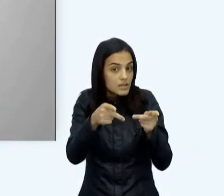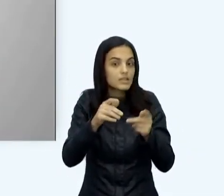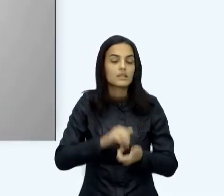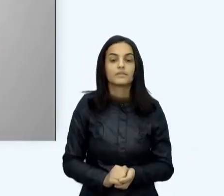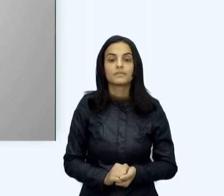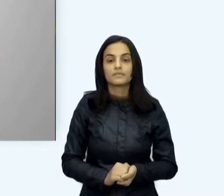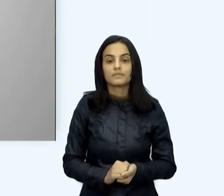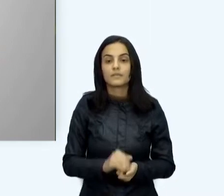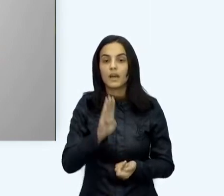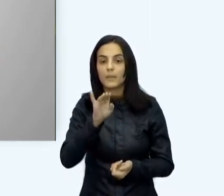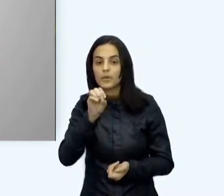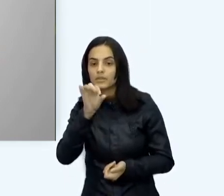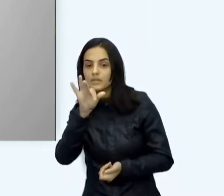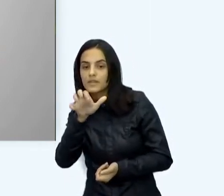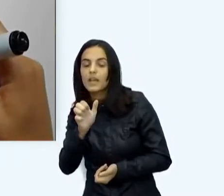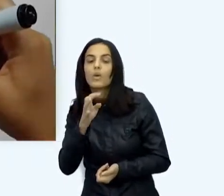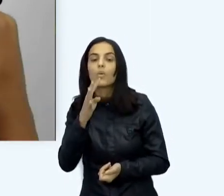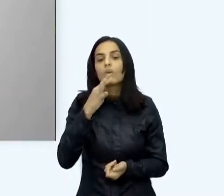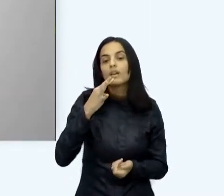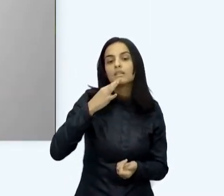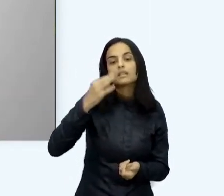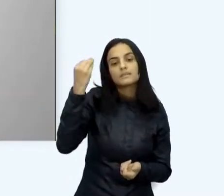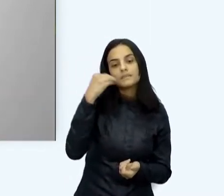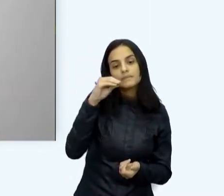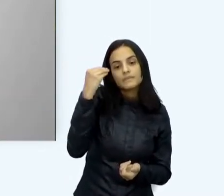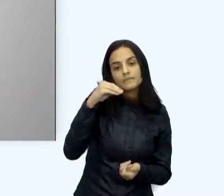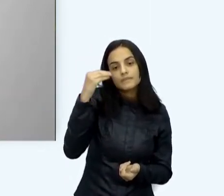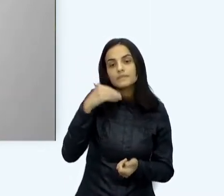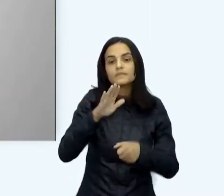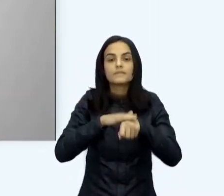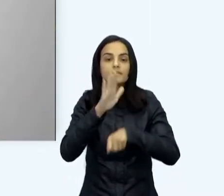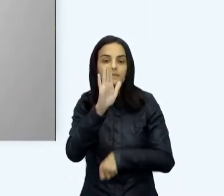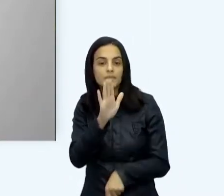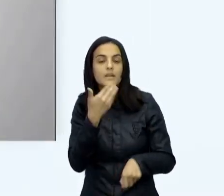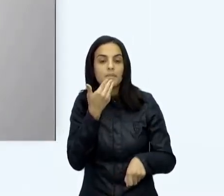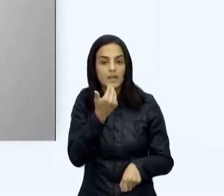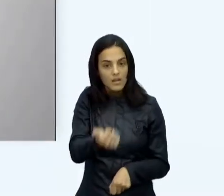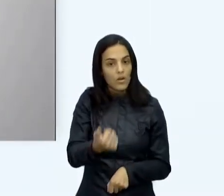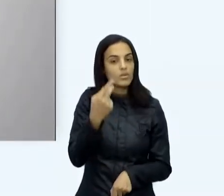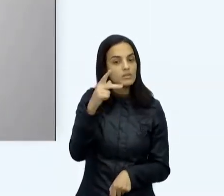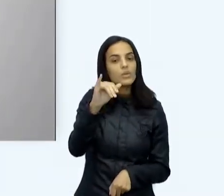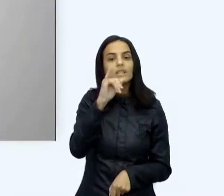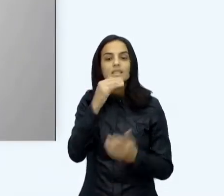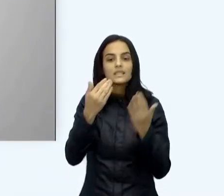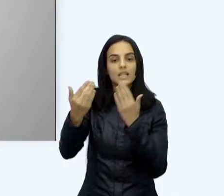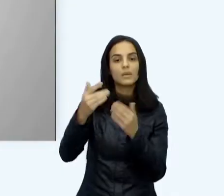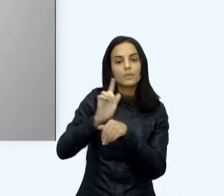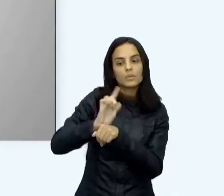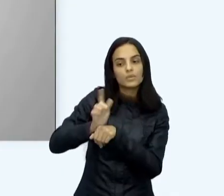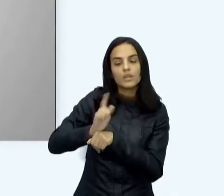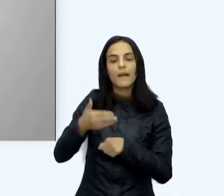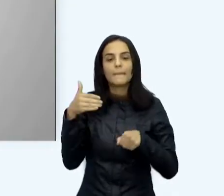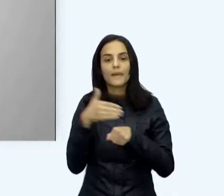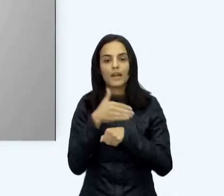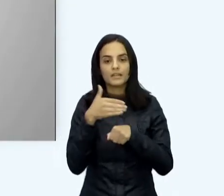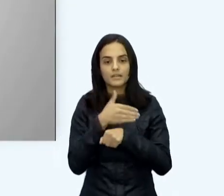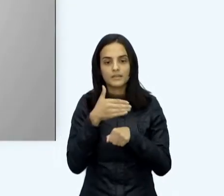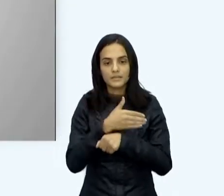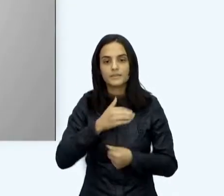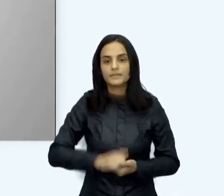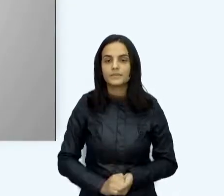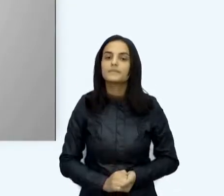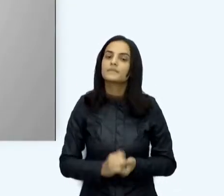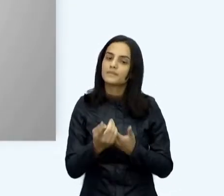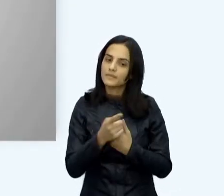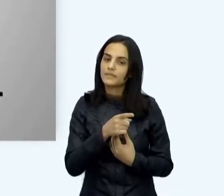biosfera. Conheça experiências concretas e entenda melhor seu modelo de gestão participativa.